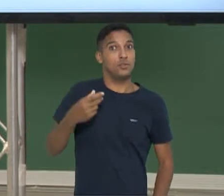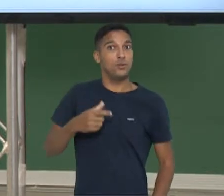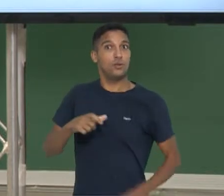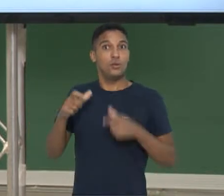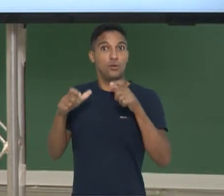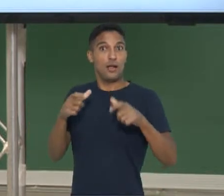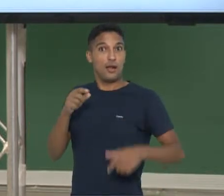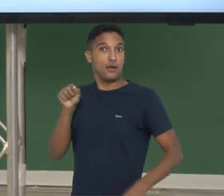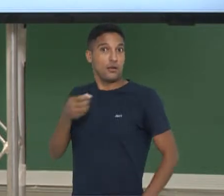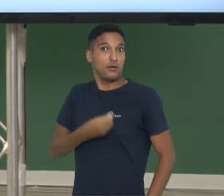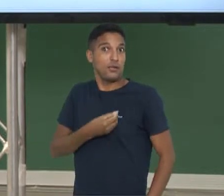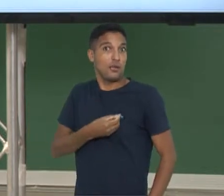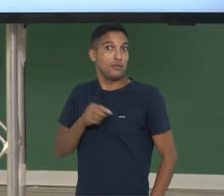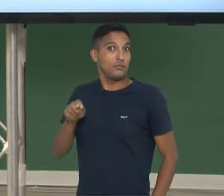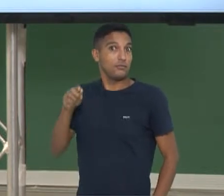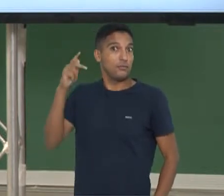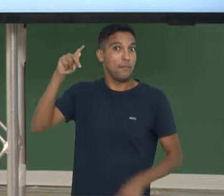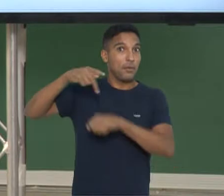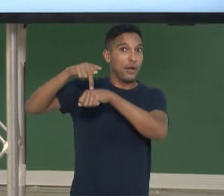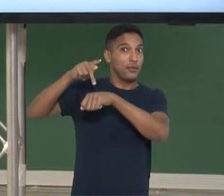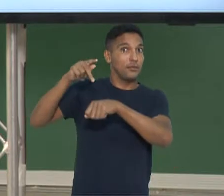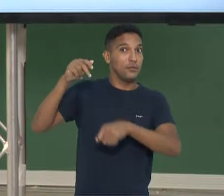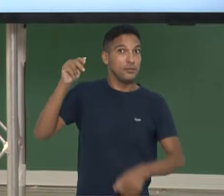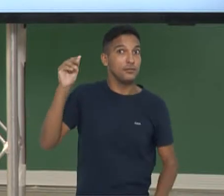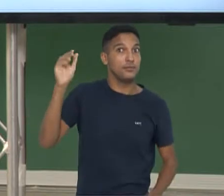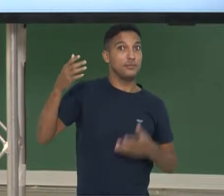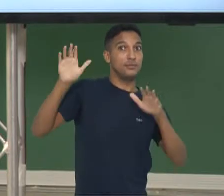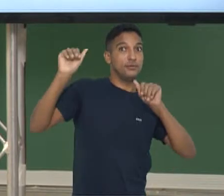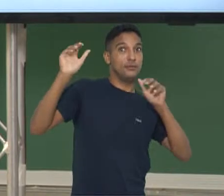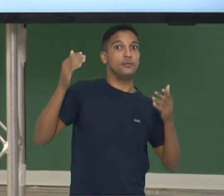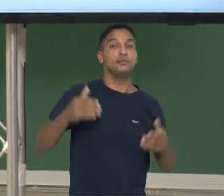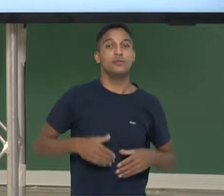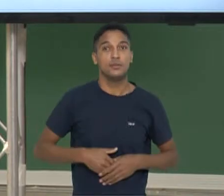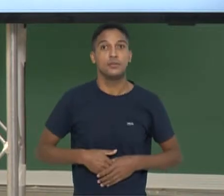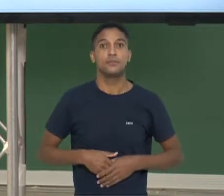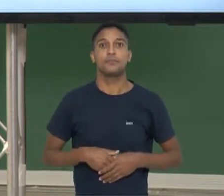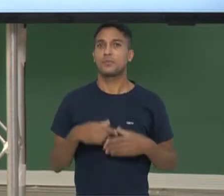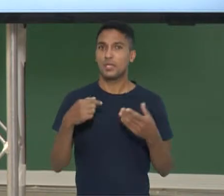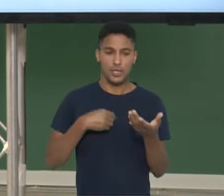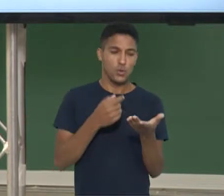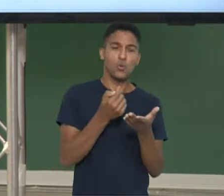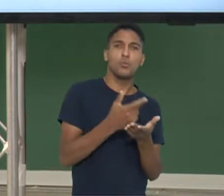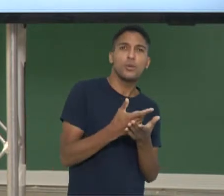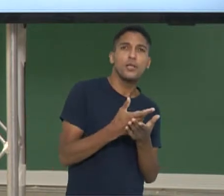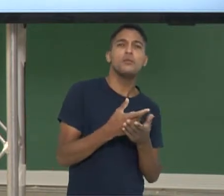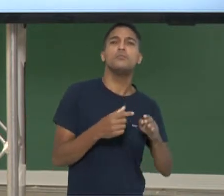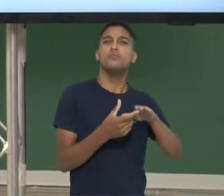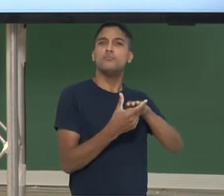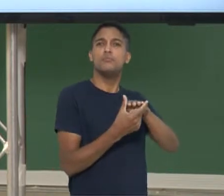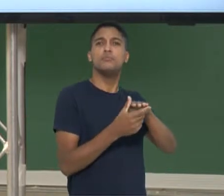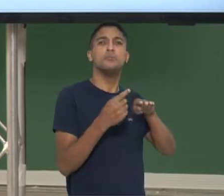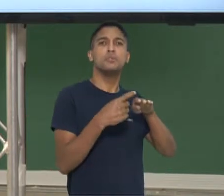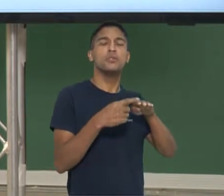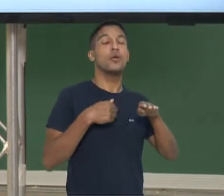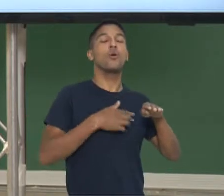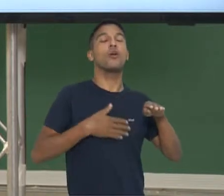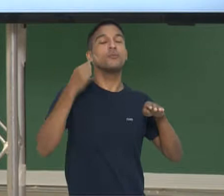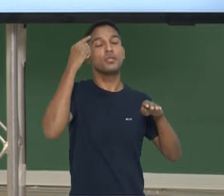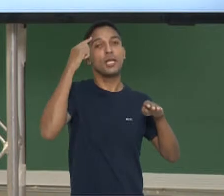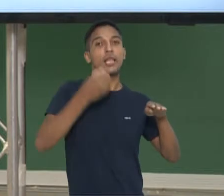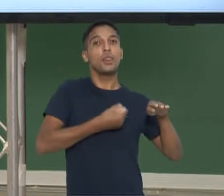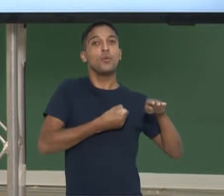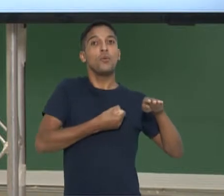iam bem, creio, né? Eu comprei porque eu gosto de pensar em 86, ele disse. né?